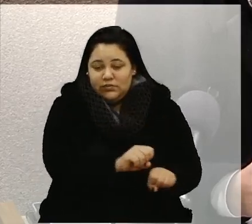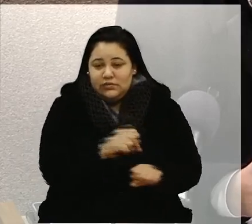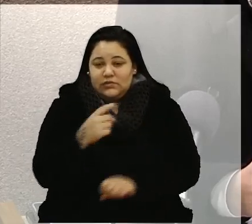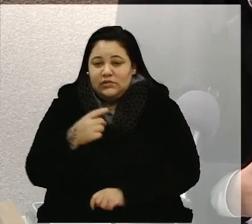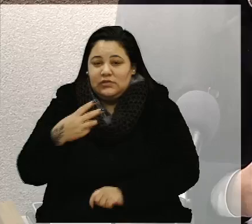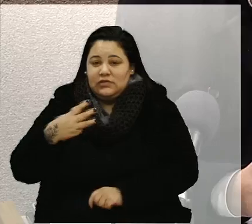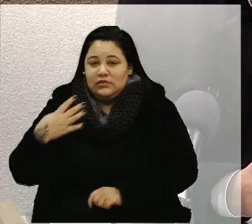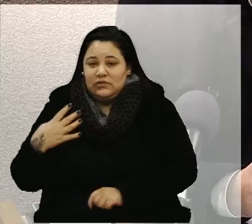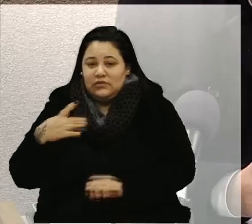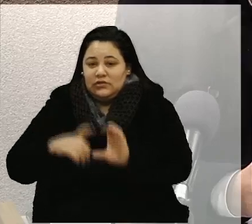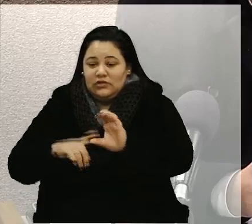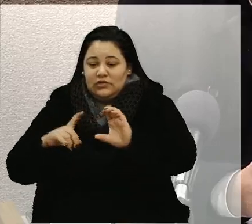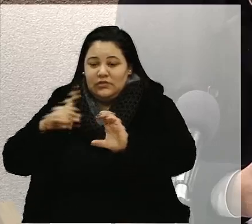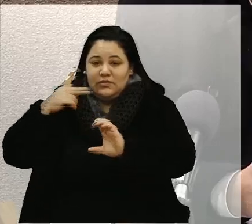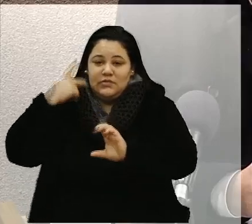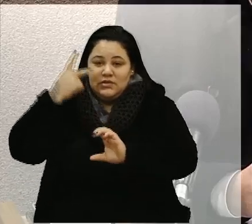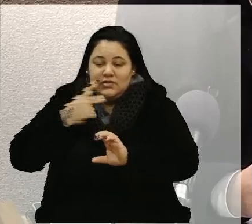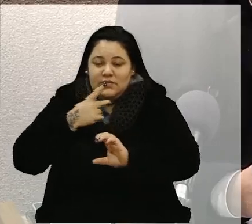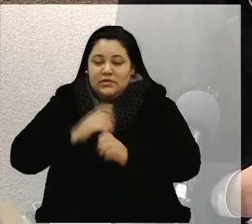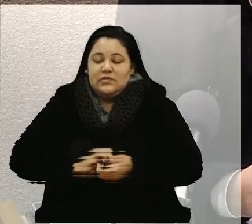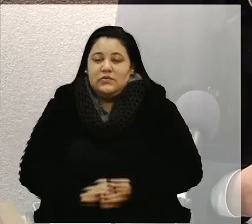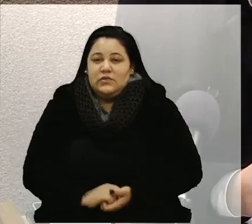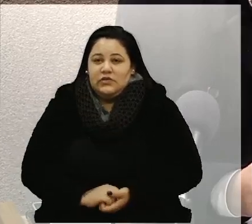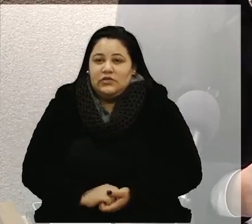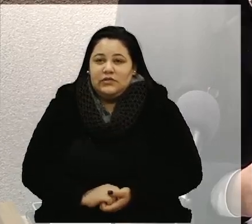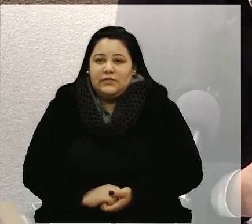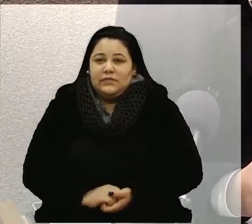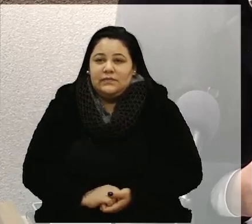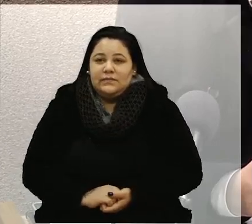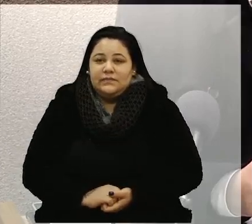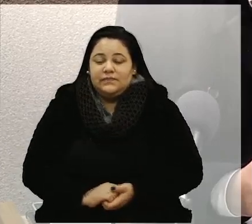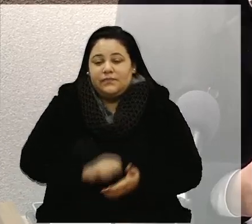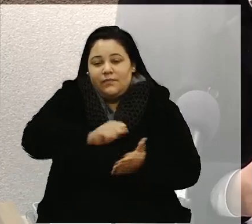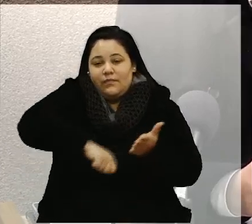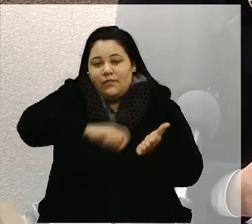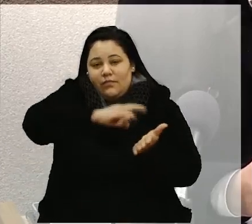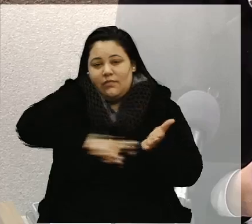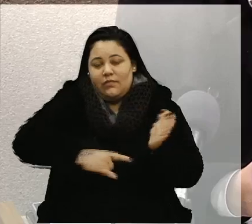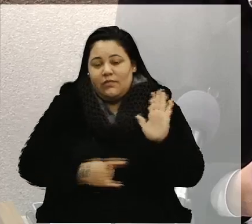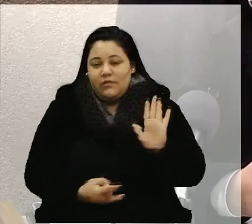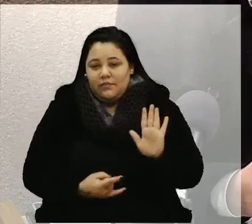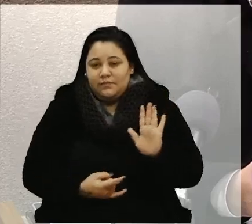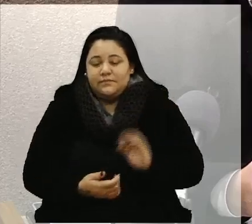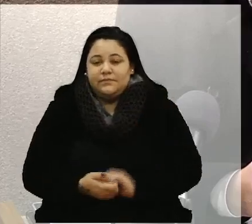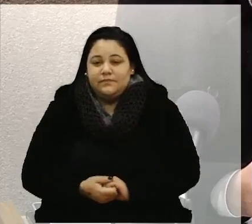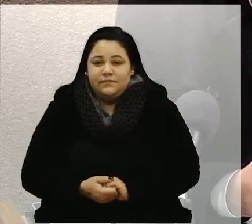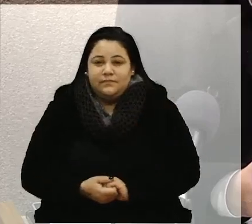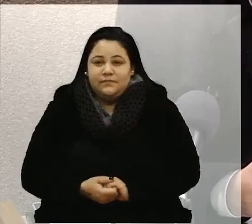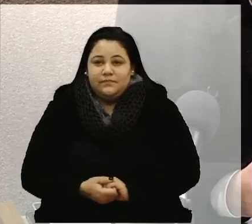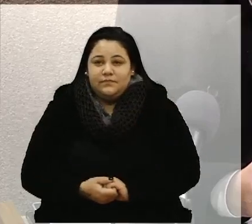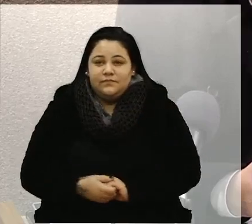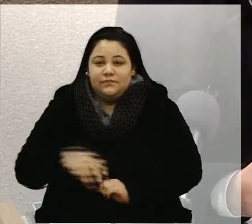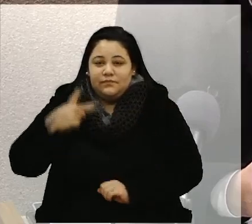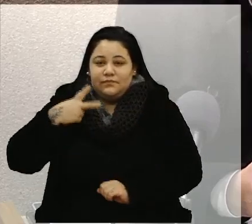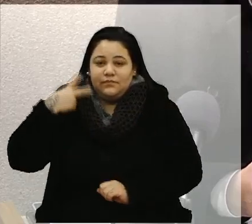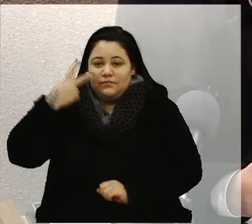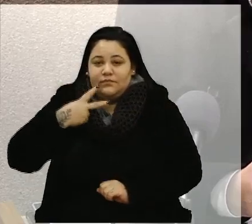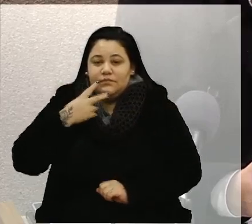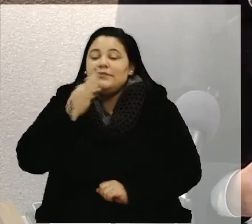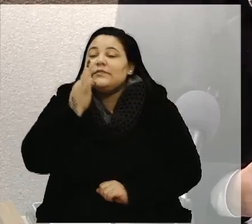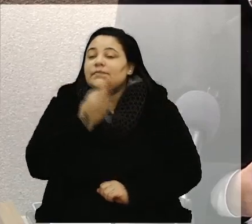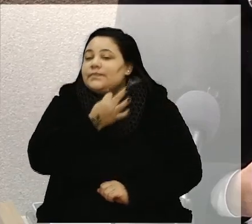e 134 de emancipação política. Assinam este documento vereadora